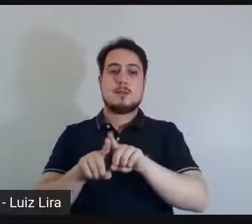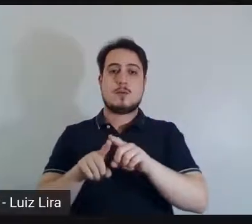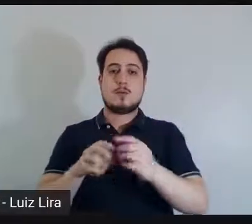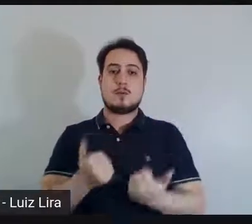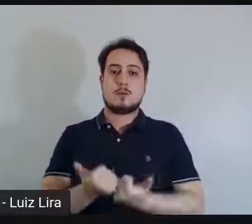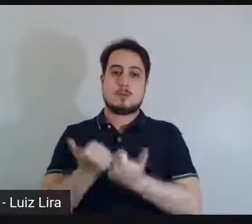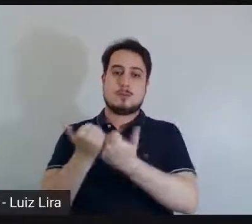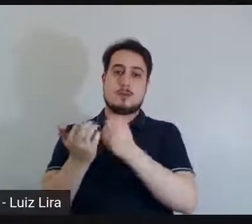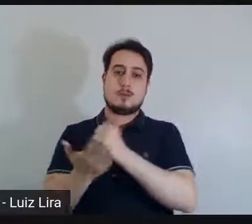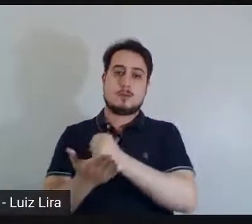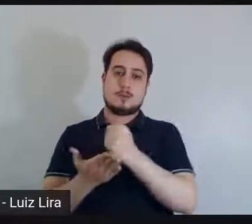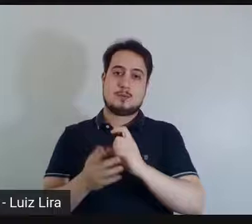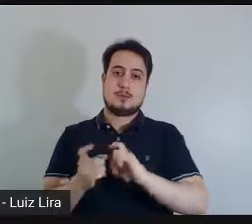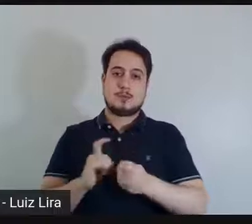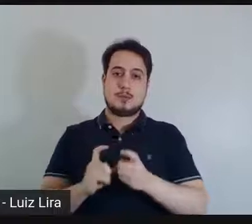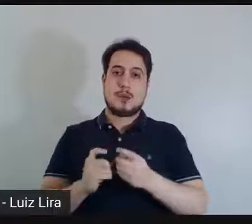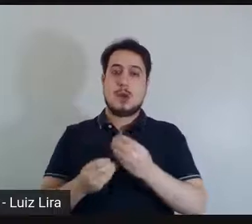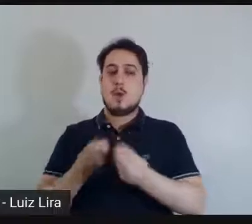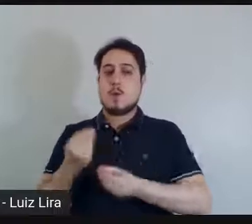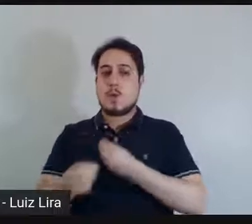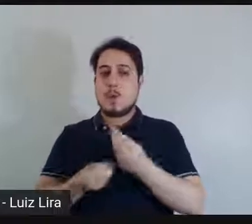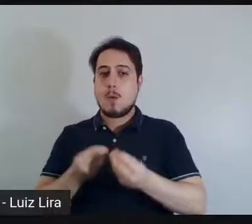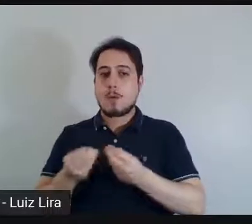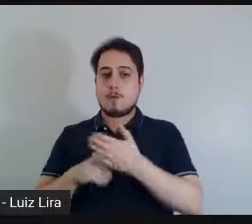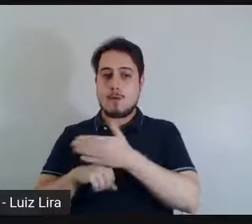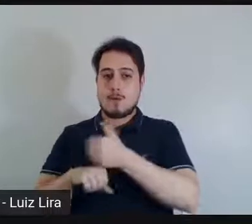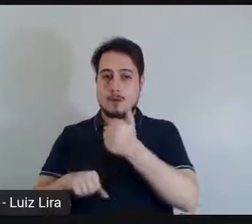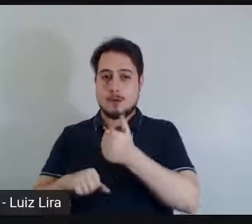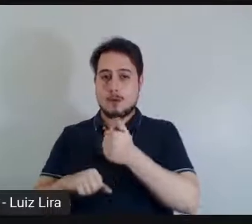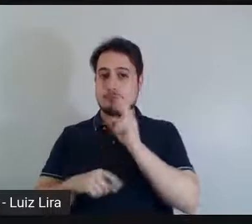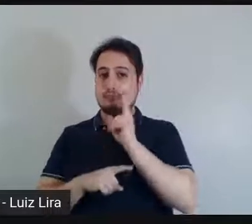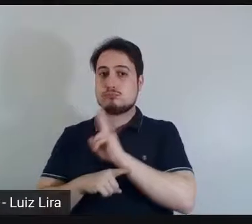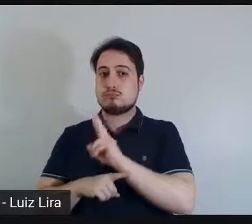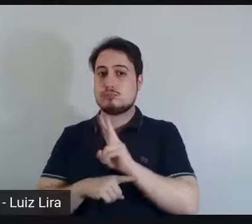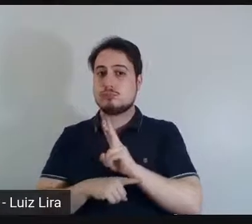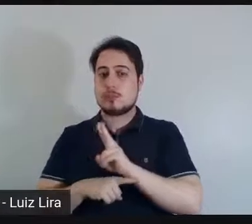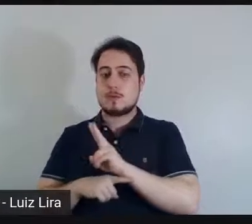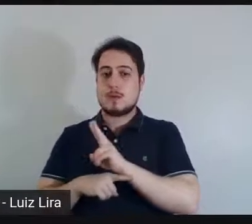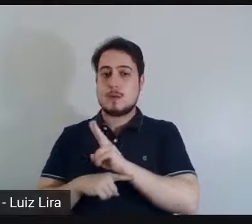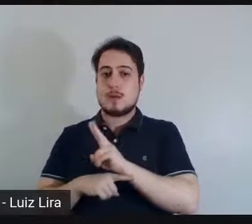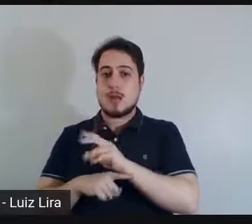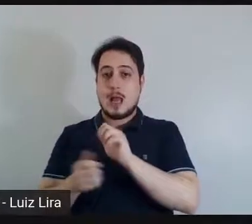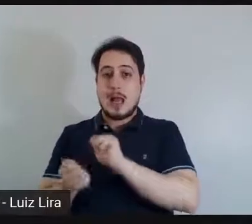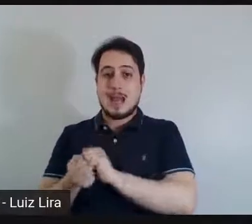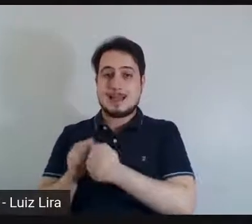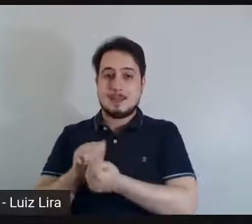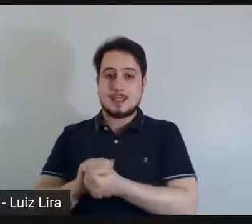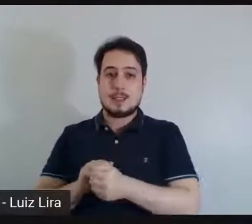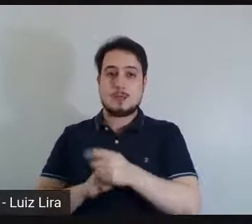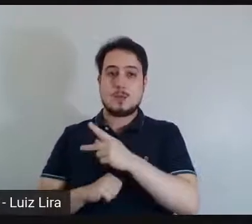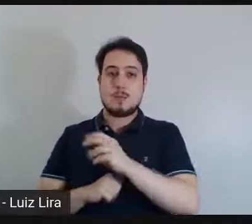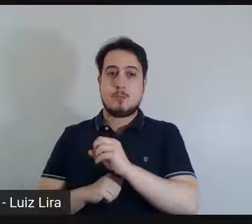o contrato de vigilância, que eu acho que é o mais fácil? De repente, readequando os postos,